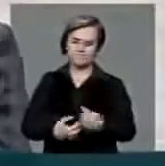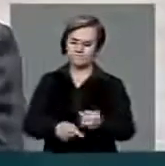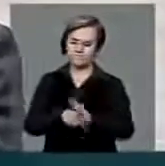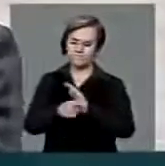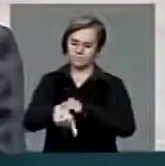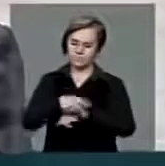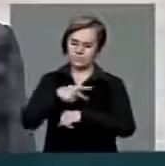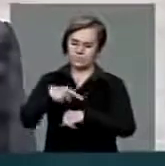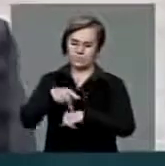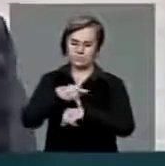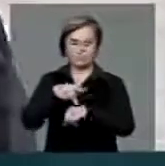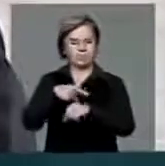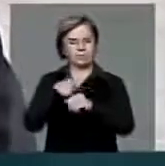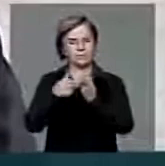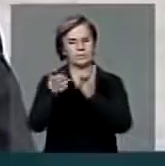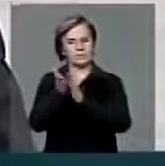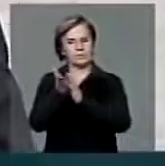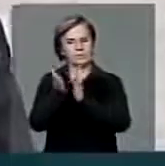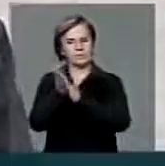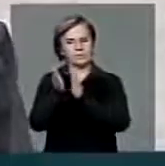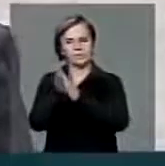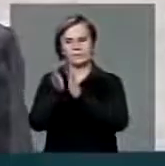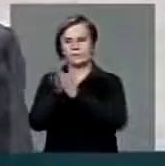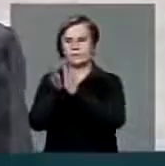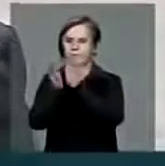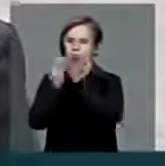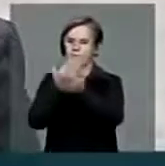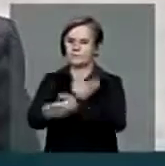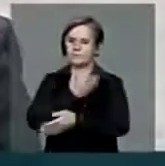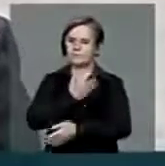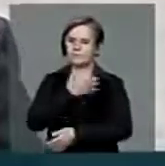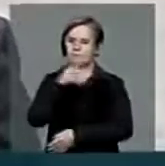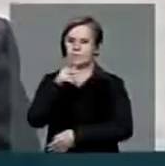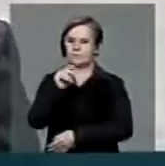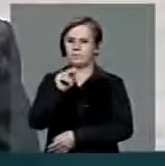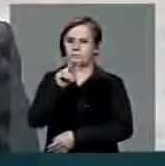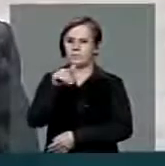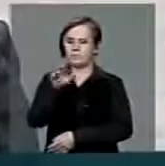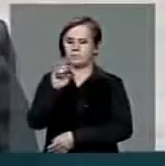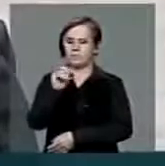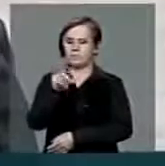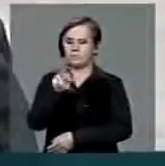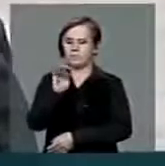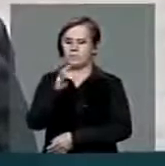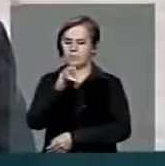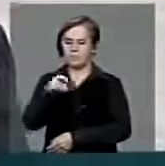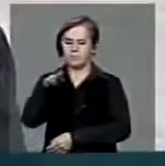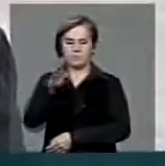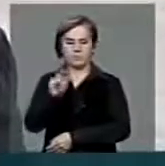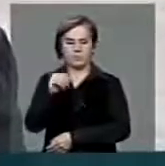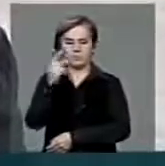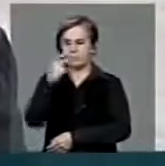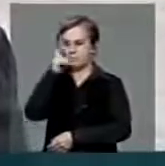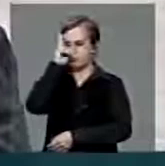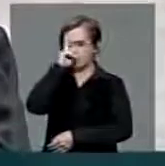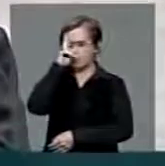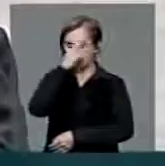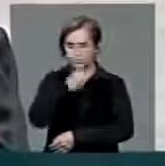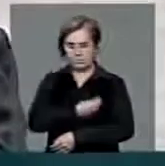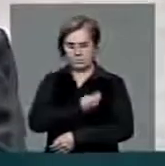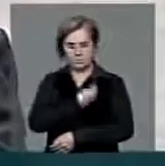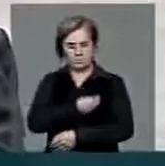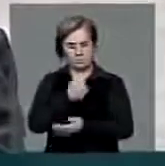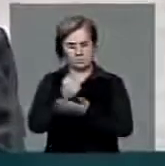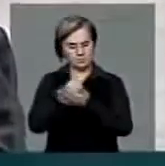Então, parabenizo-lhe, estimado companheiro Paulo Pimenta, pelo seu trabalho, pela sua história de vida. E eu que vim fazer